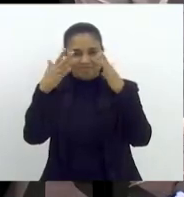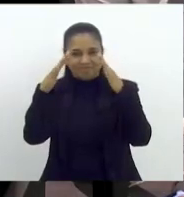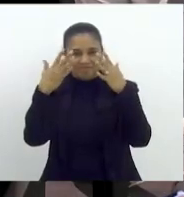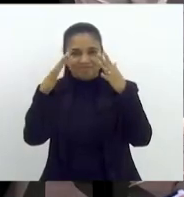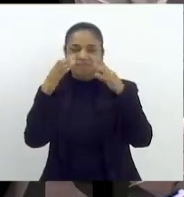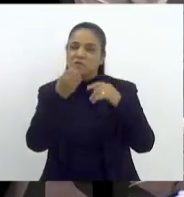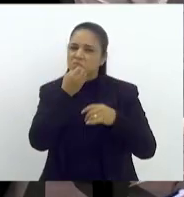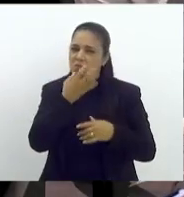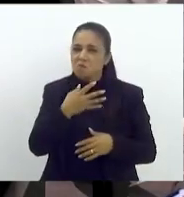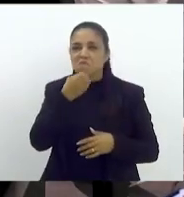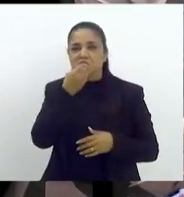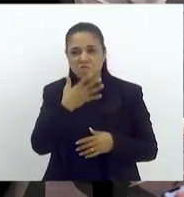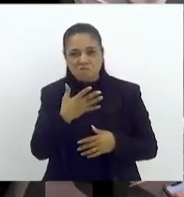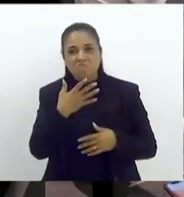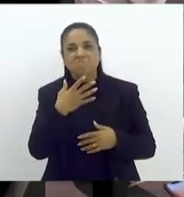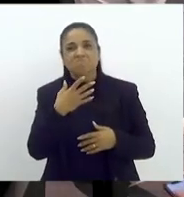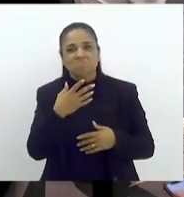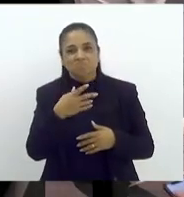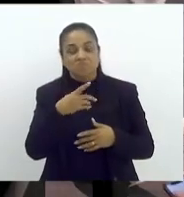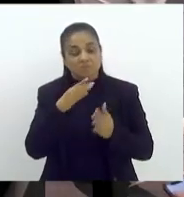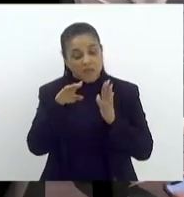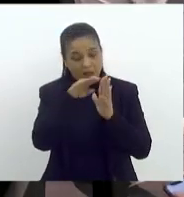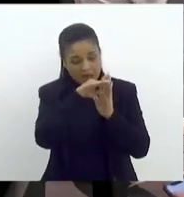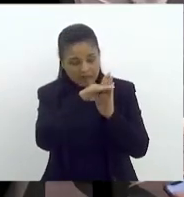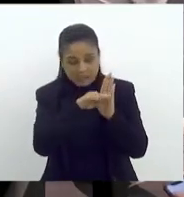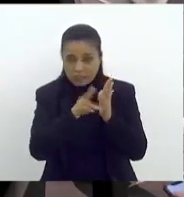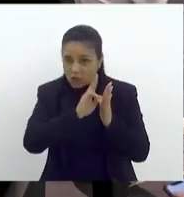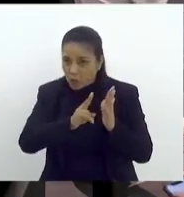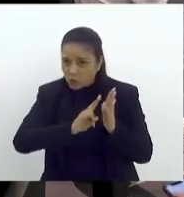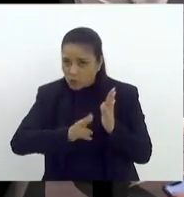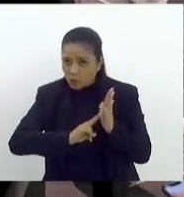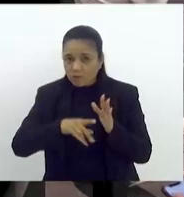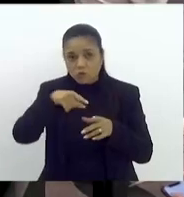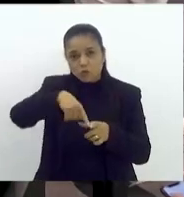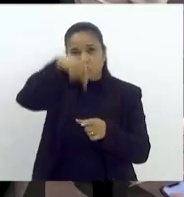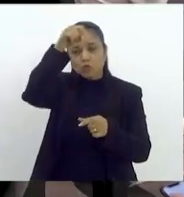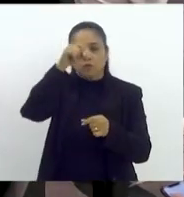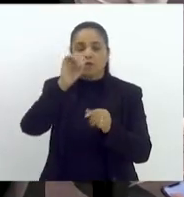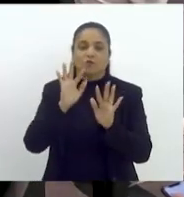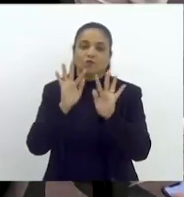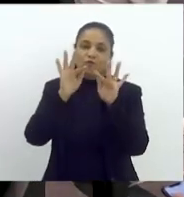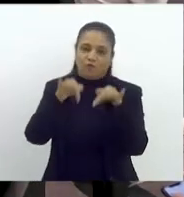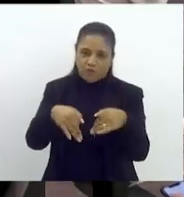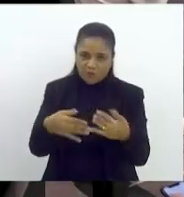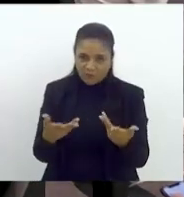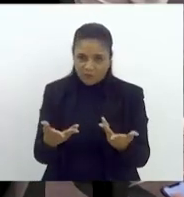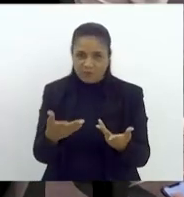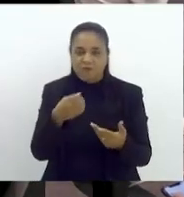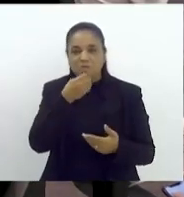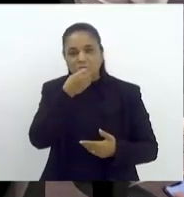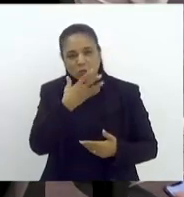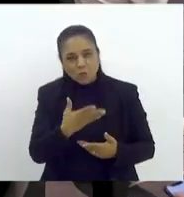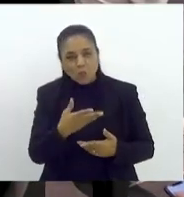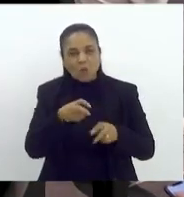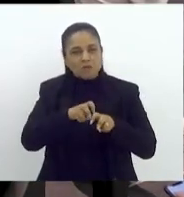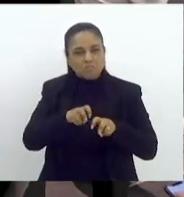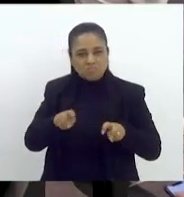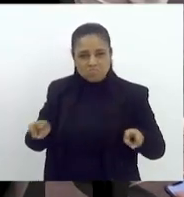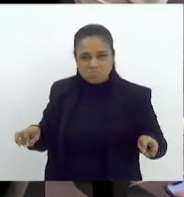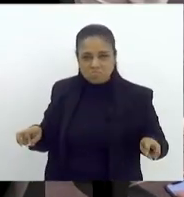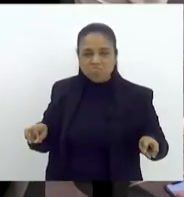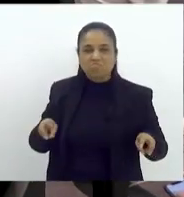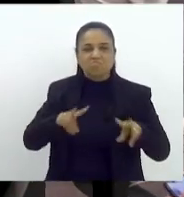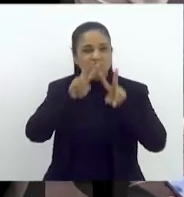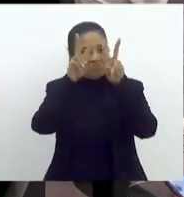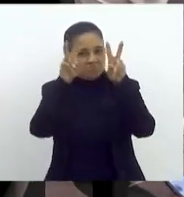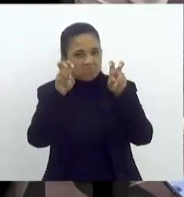muito bom acho que vale pegar a lista depois e fazer um sorteio final é muito bom essa mesa né que falou